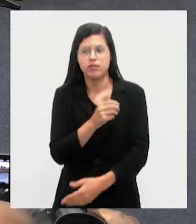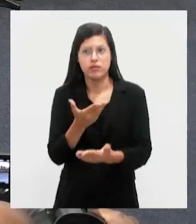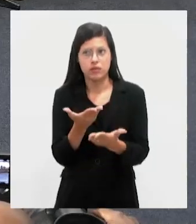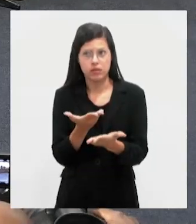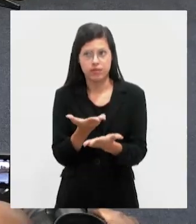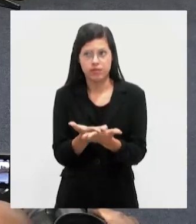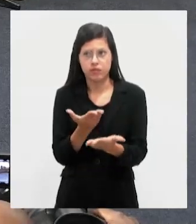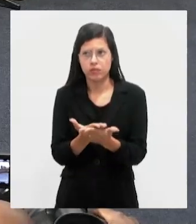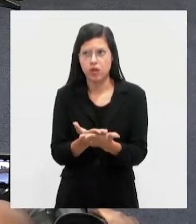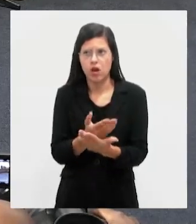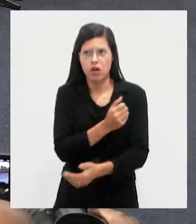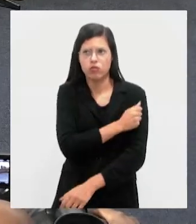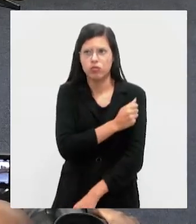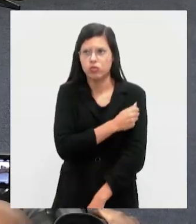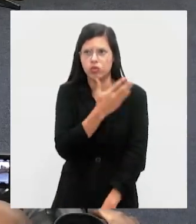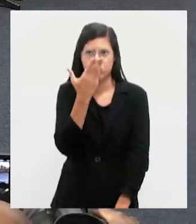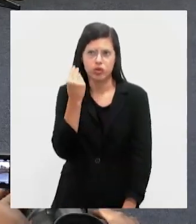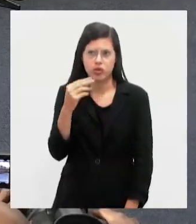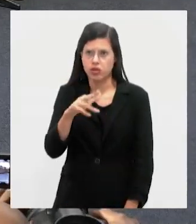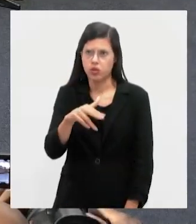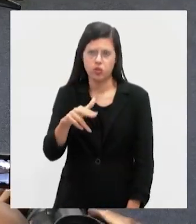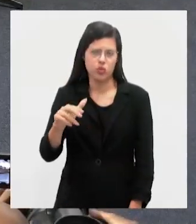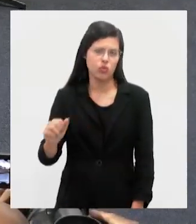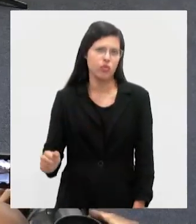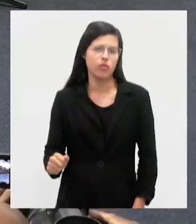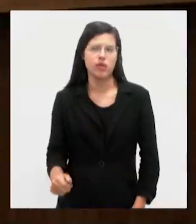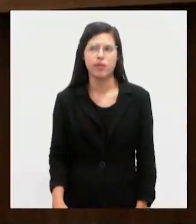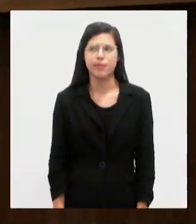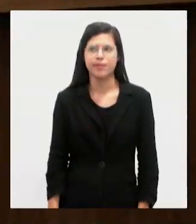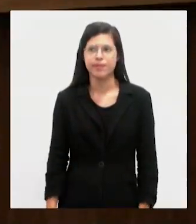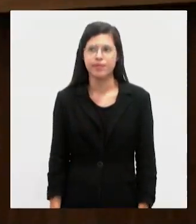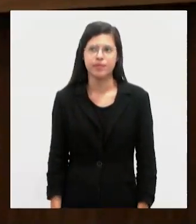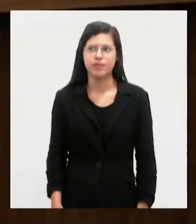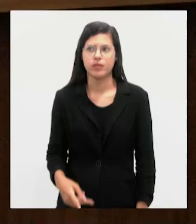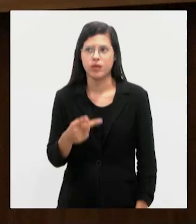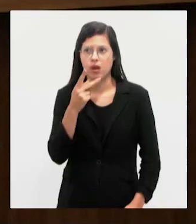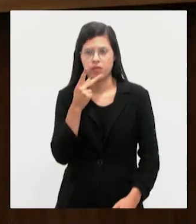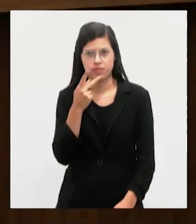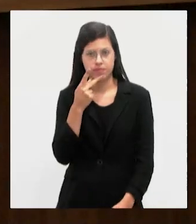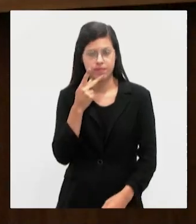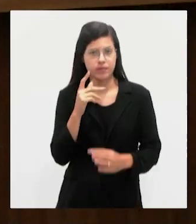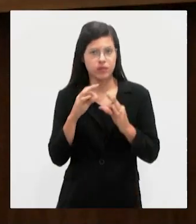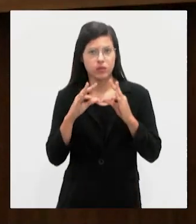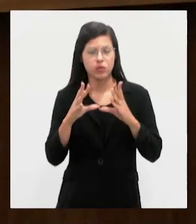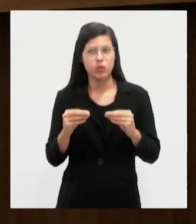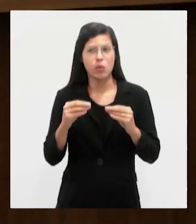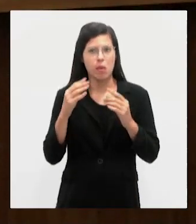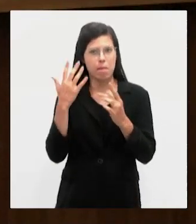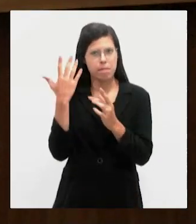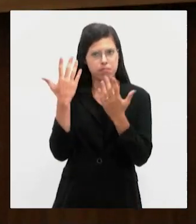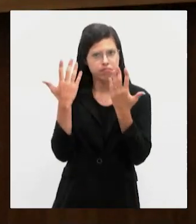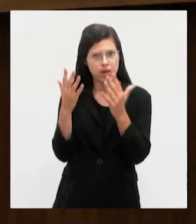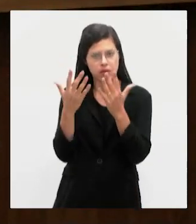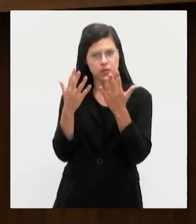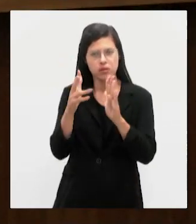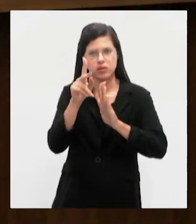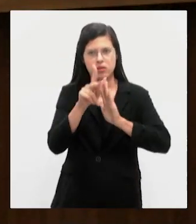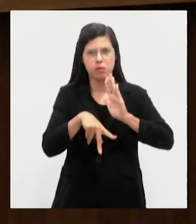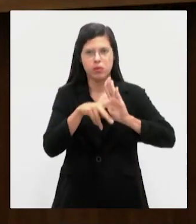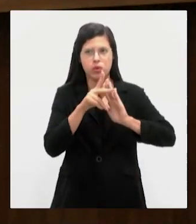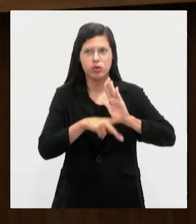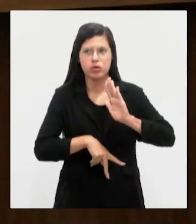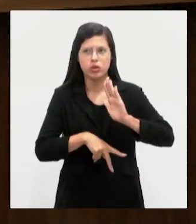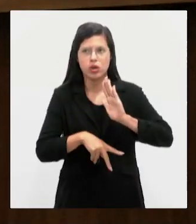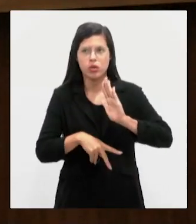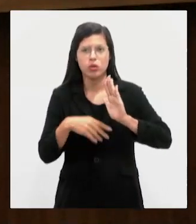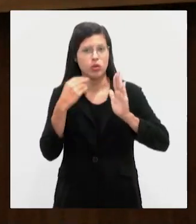porque eles ajudaram a salvar uma lagoa. Então, eu falo isso tudo para louvar esse projeto que introduz